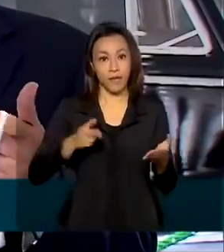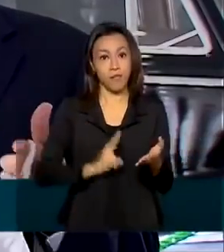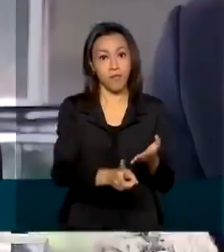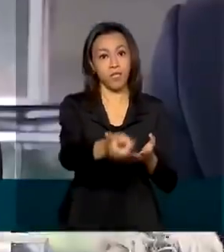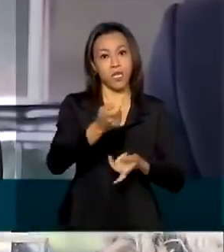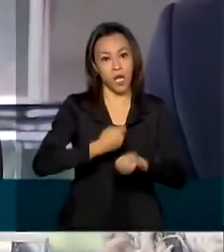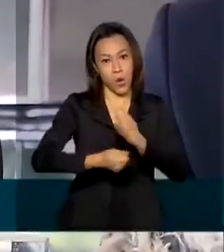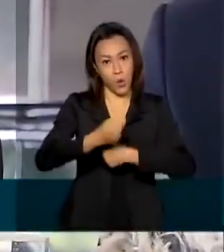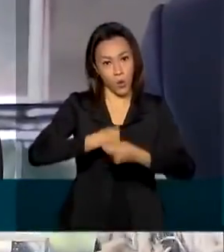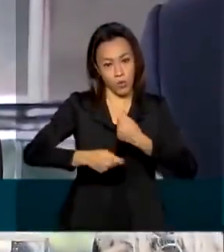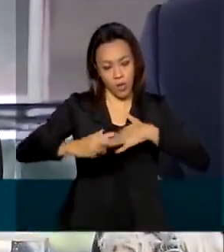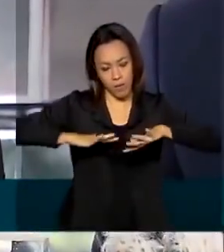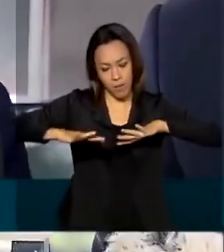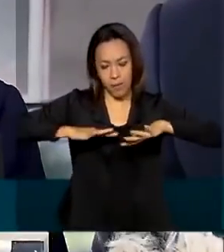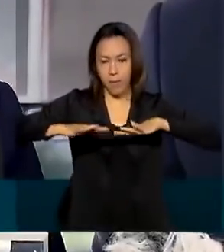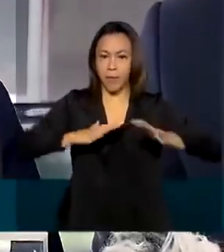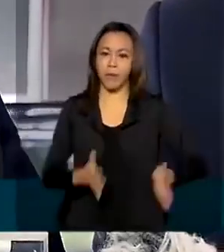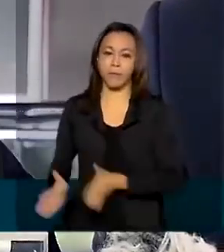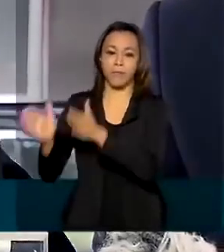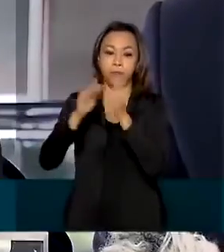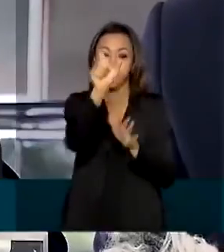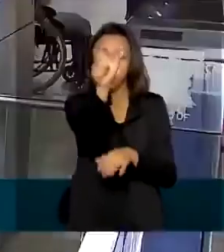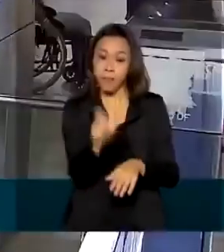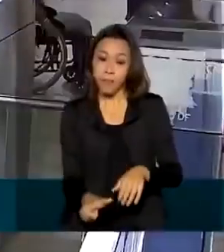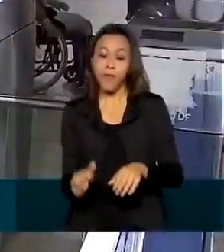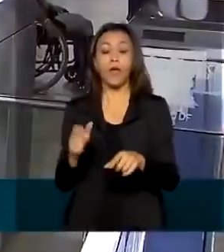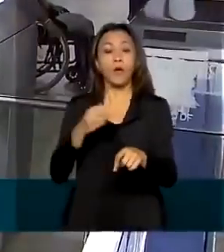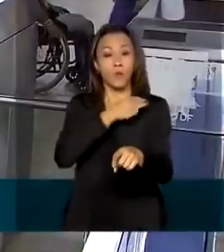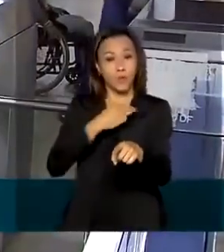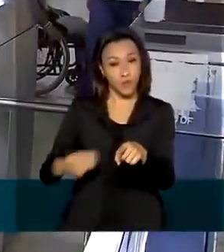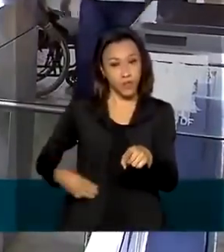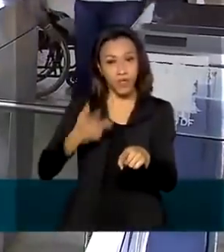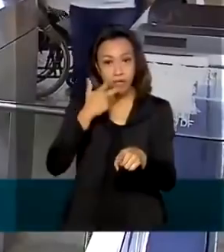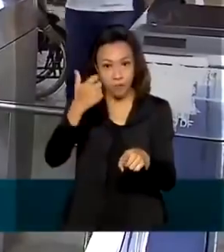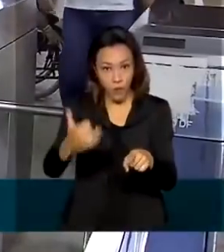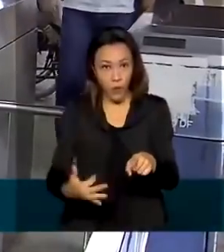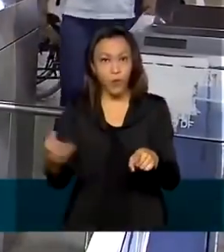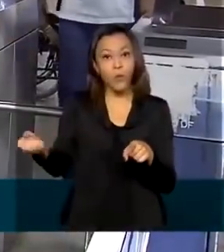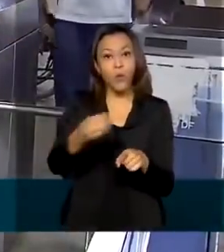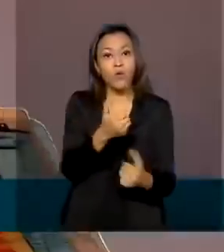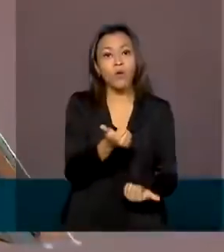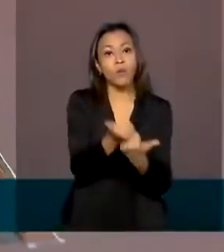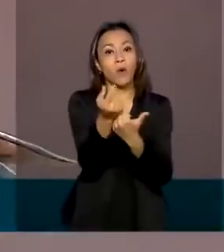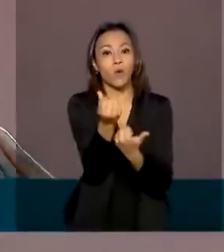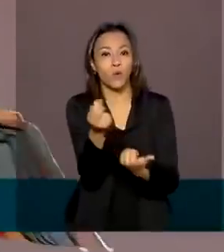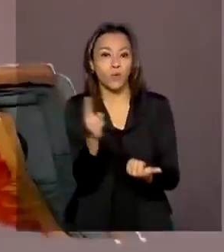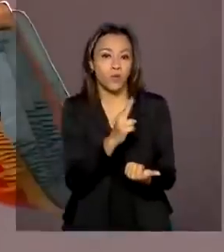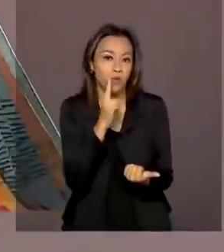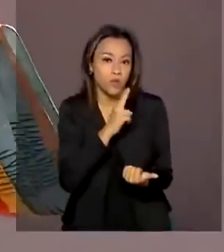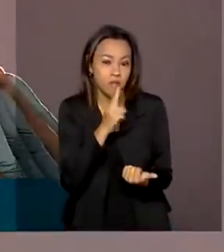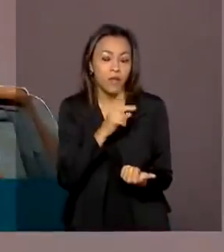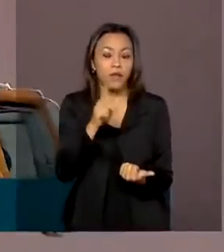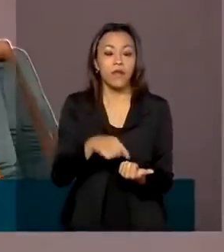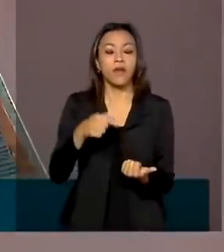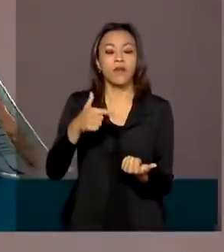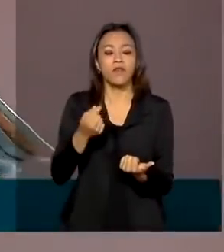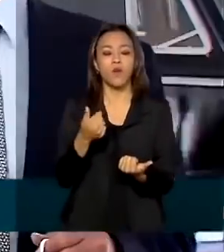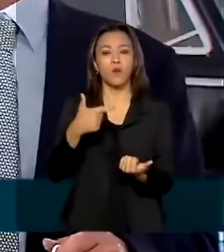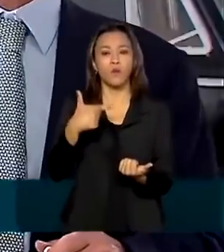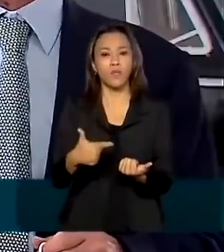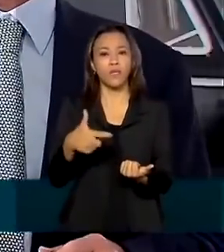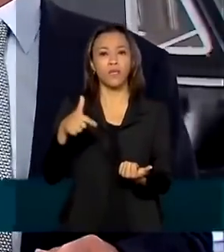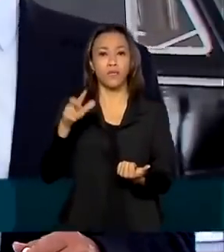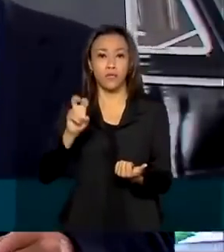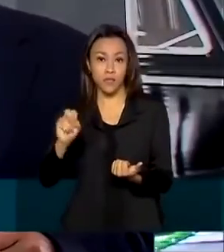em movimento. O ministro Paulo Guedes também afirmou que o novo auxílio emergencial terá valor médio de